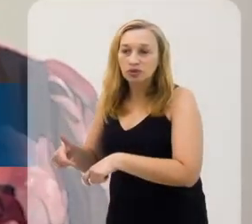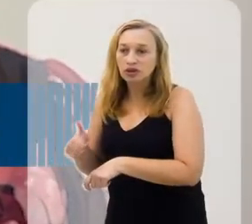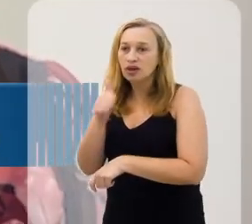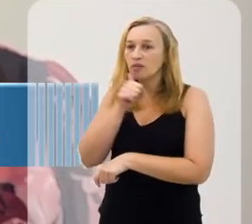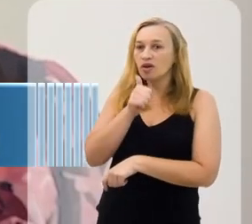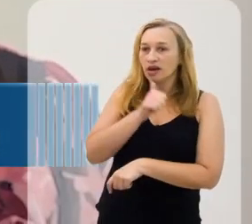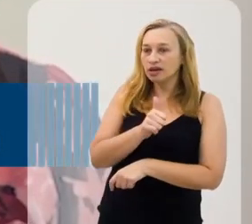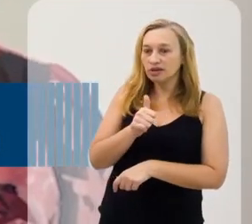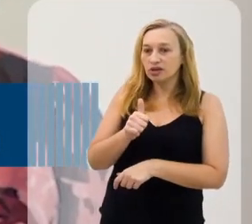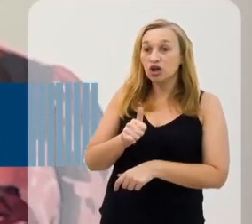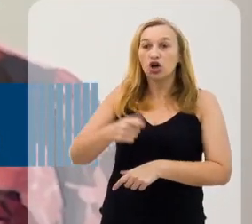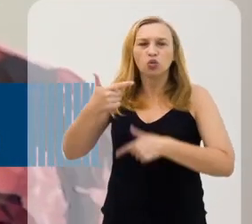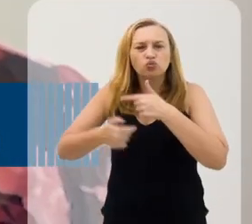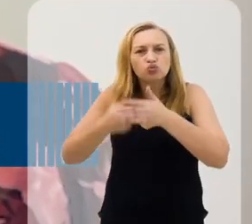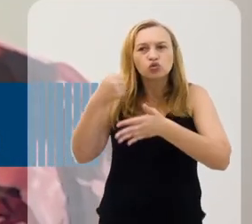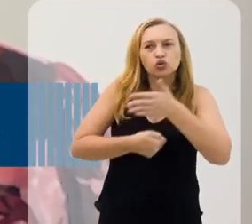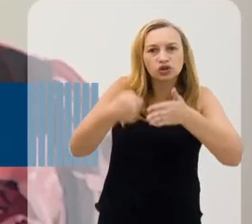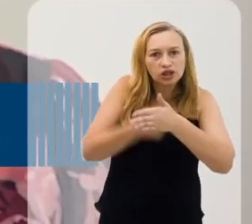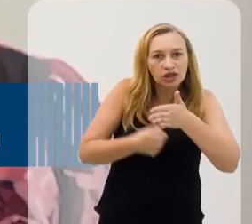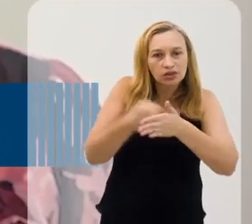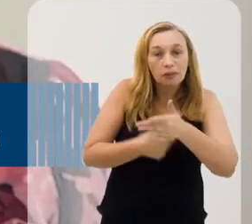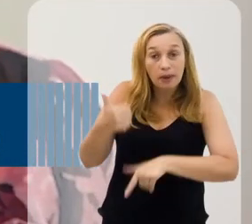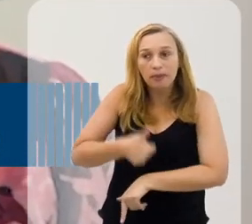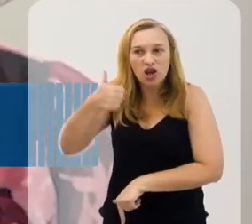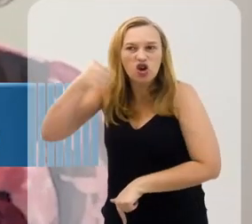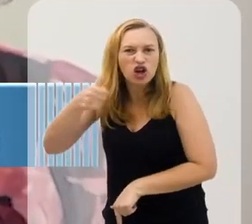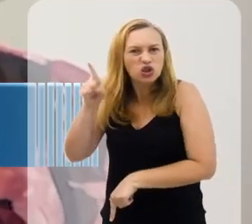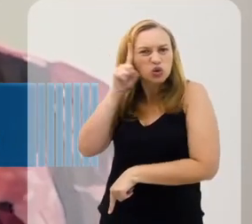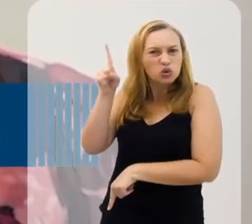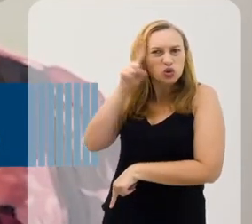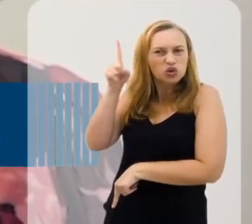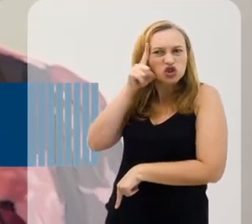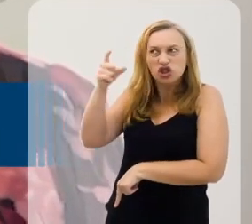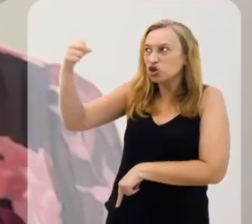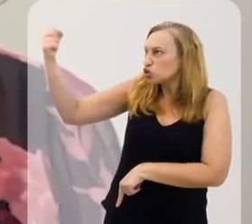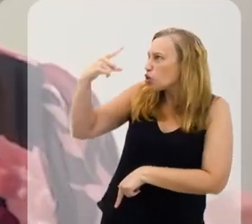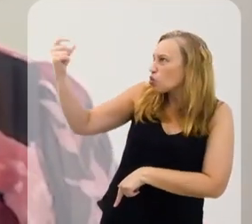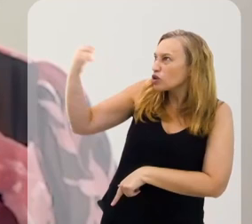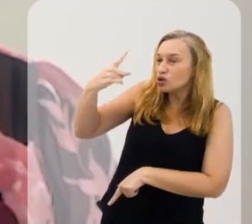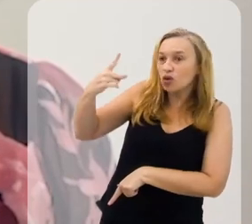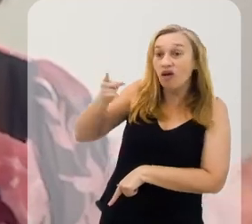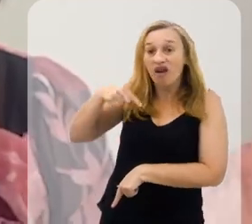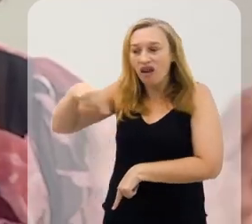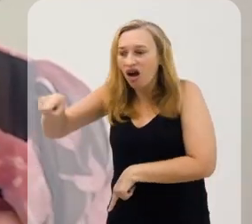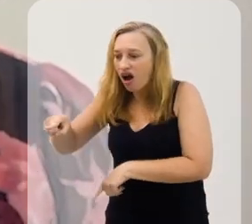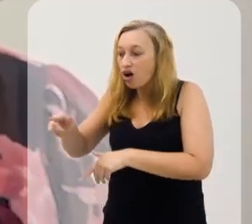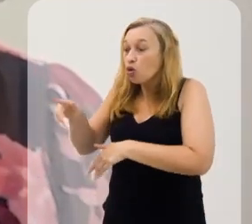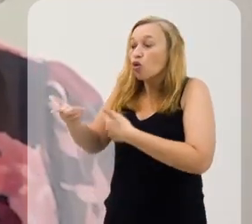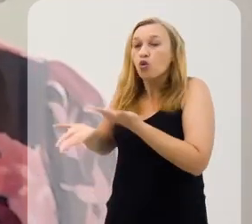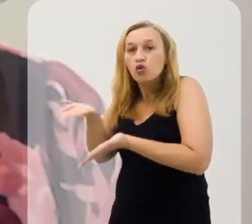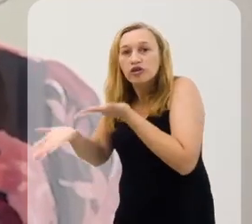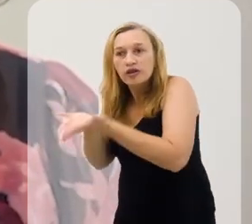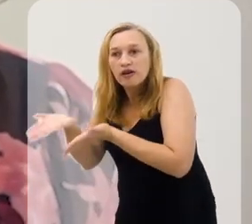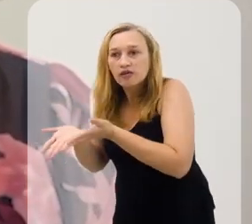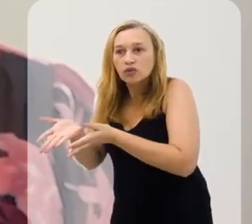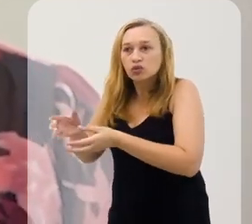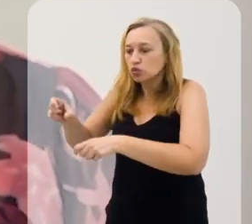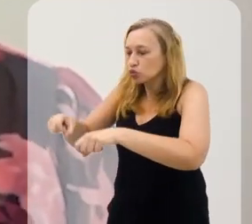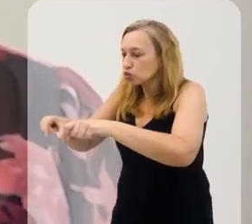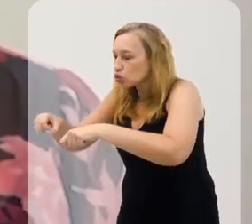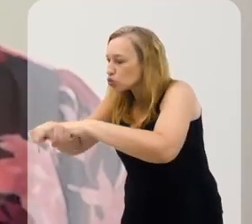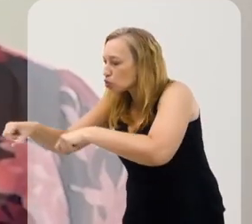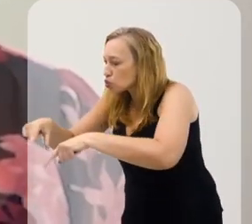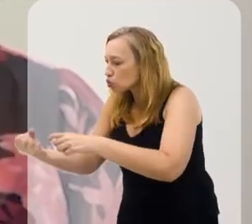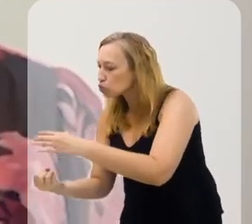Lavradoras que trabalham lutando para melhorar. Dia a dia, elas não falham. De sol a sol, estão lá, cuidando e